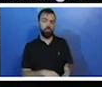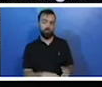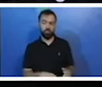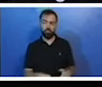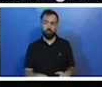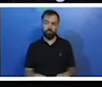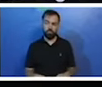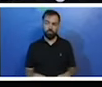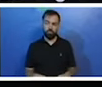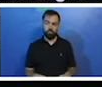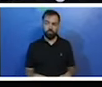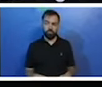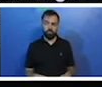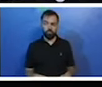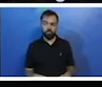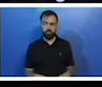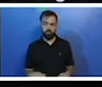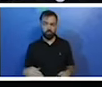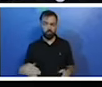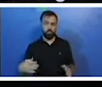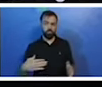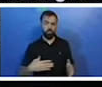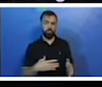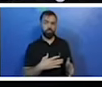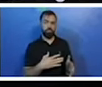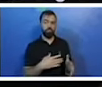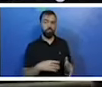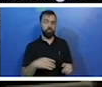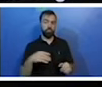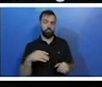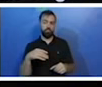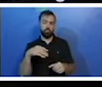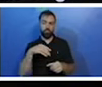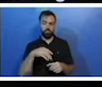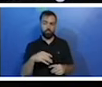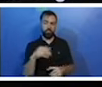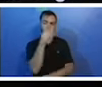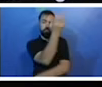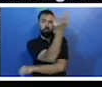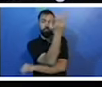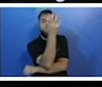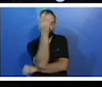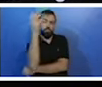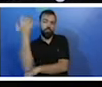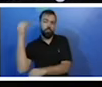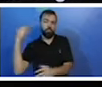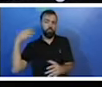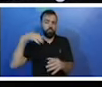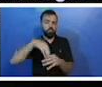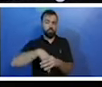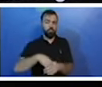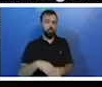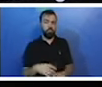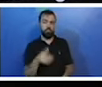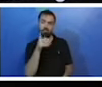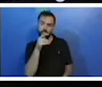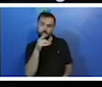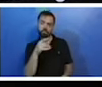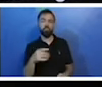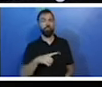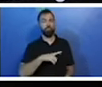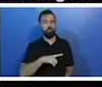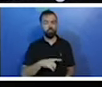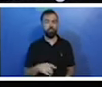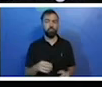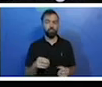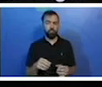percurso mais da natureza, com um terreno mais acidentado, né? Então tem passagem por água, por